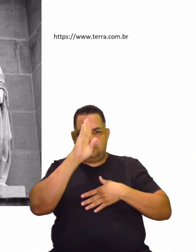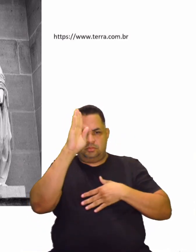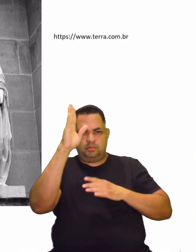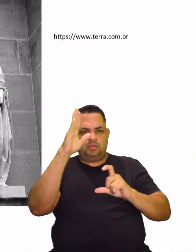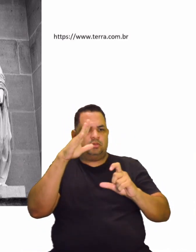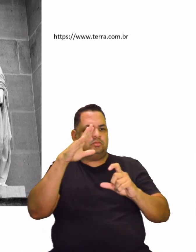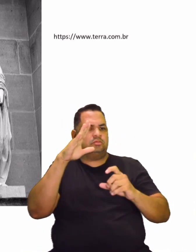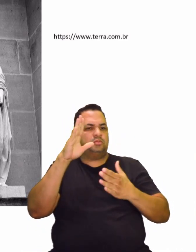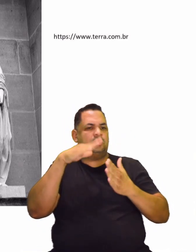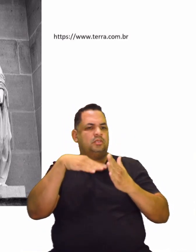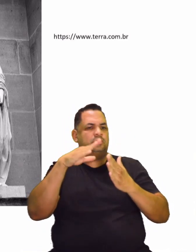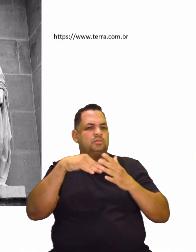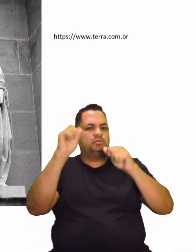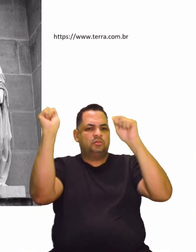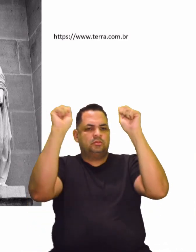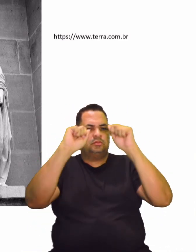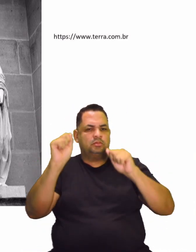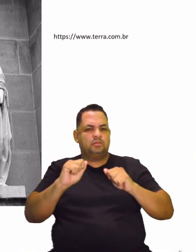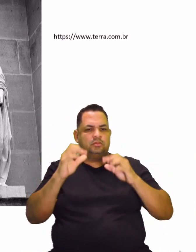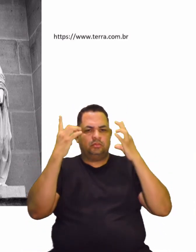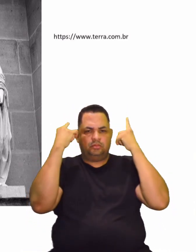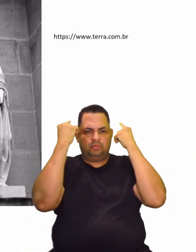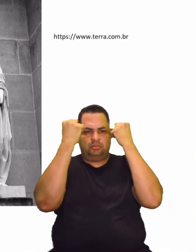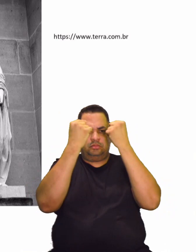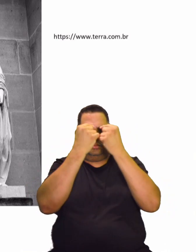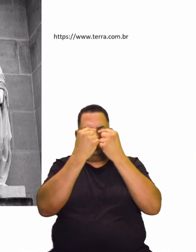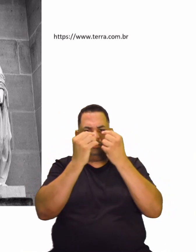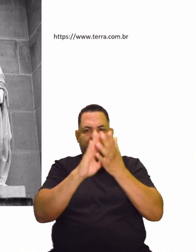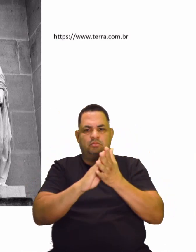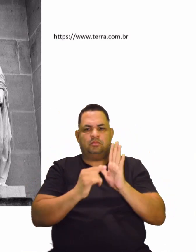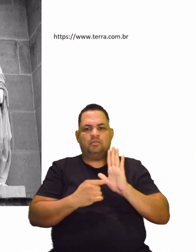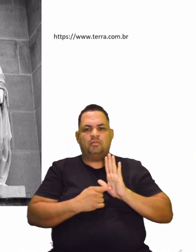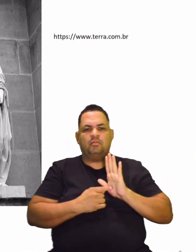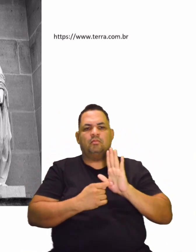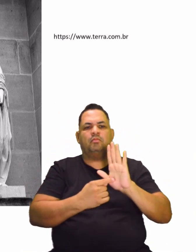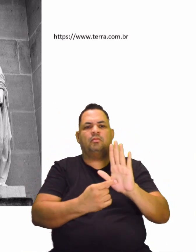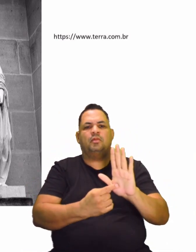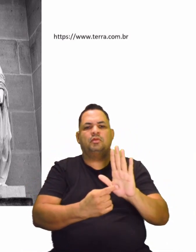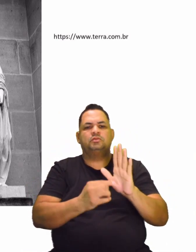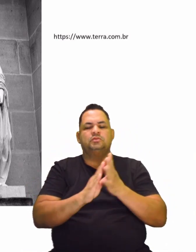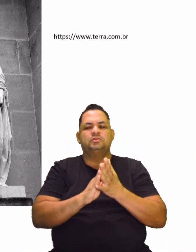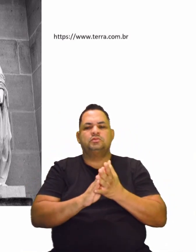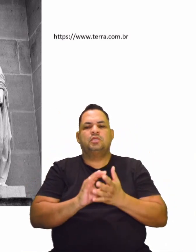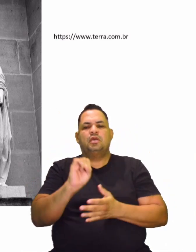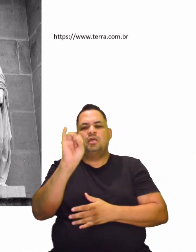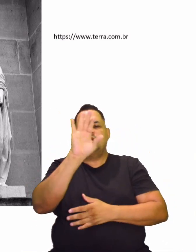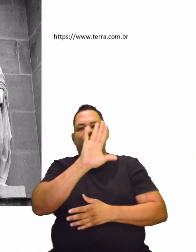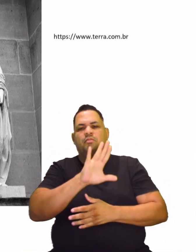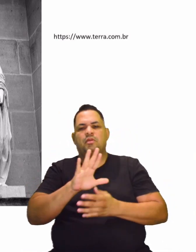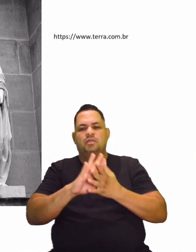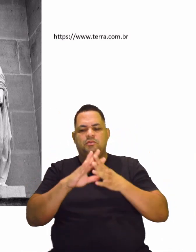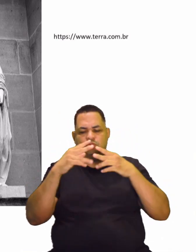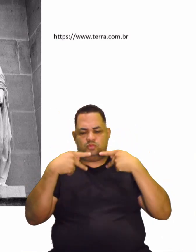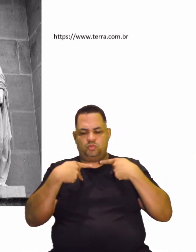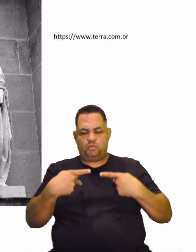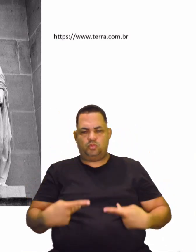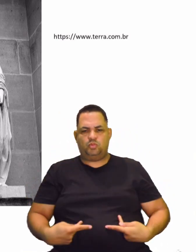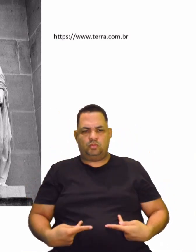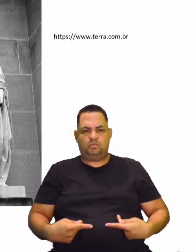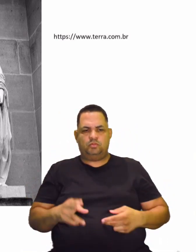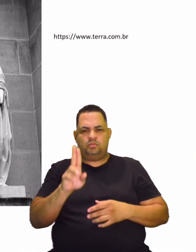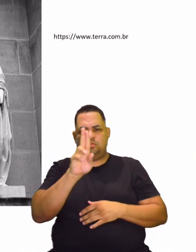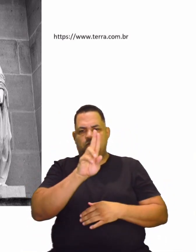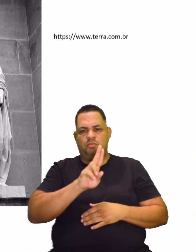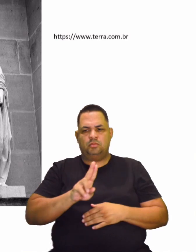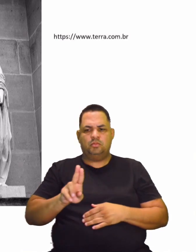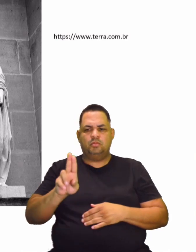pinturas e esculturas gregas. Principalmente nas figuras humanas, como já falei, eles